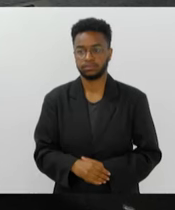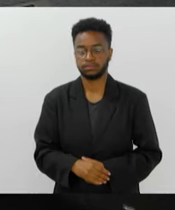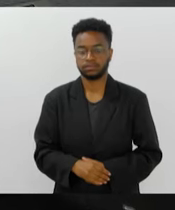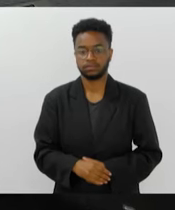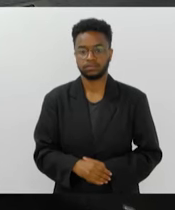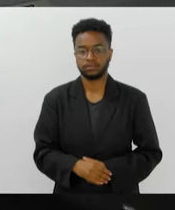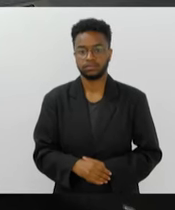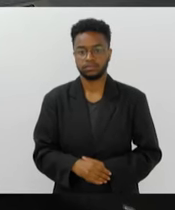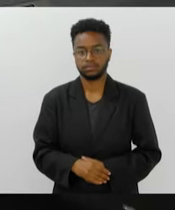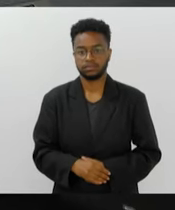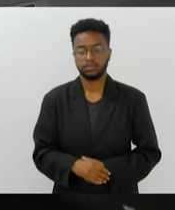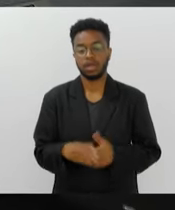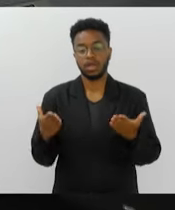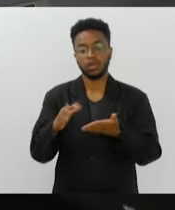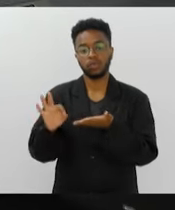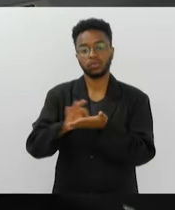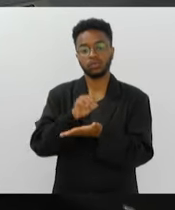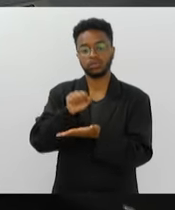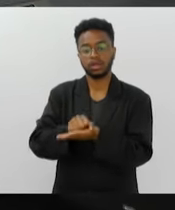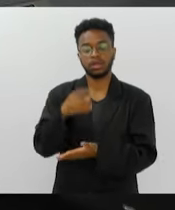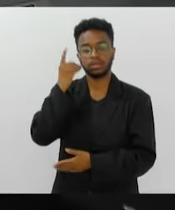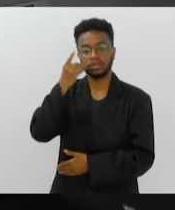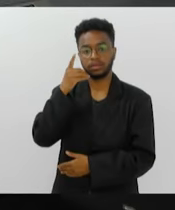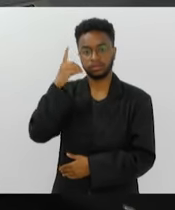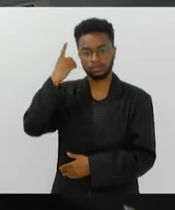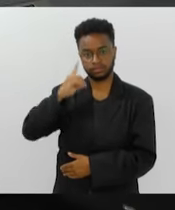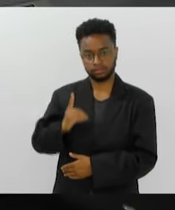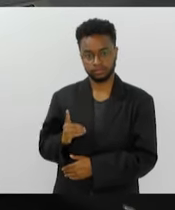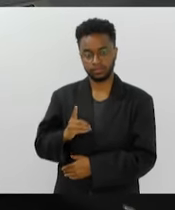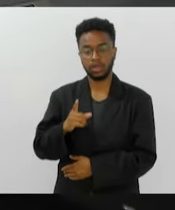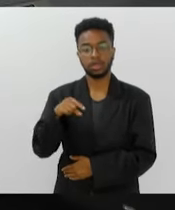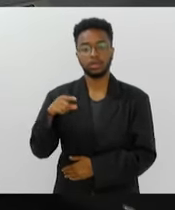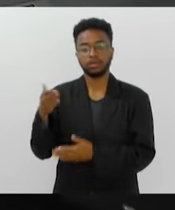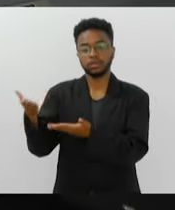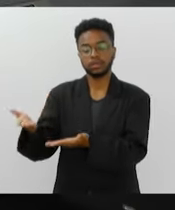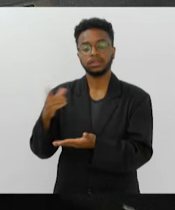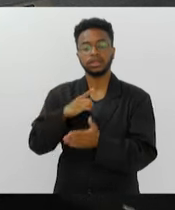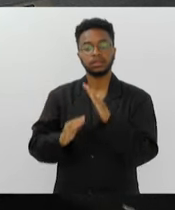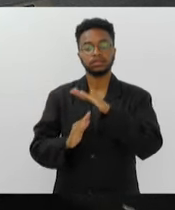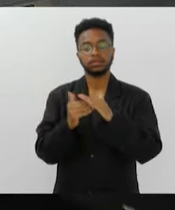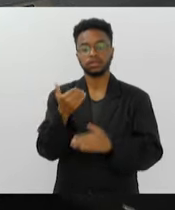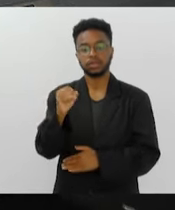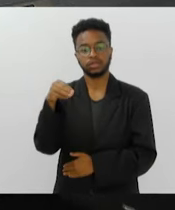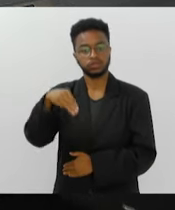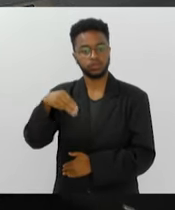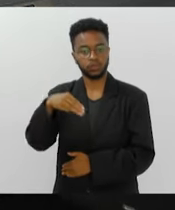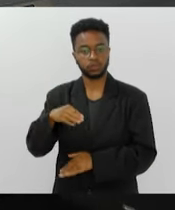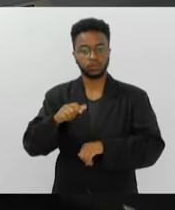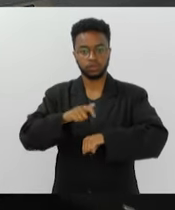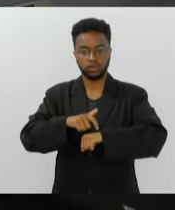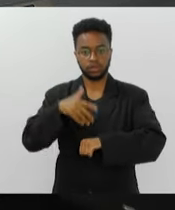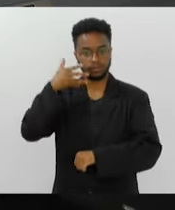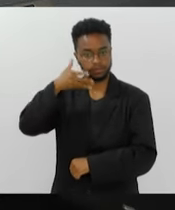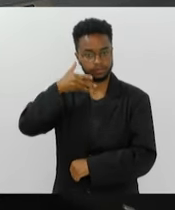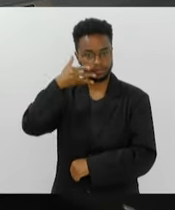presidente noso morador inscrito é a nobre deputada Dani balb vossa excelência dispõe de 10 minutos no tempo